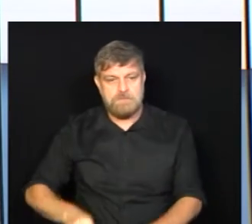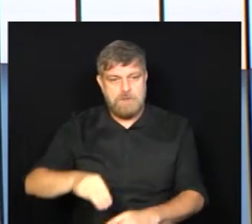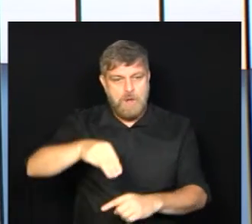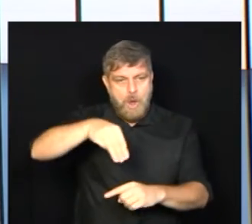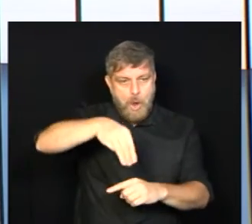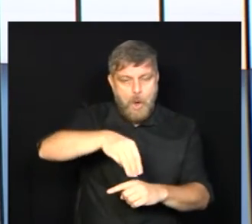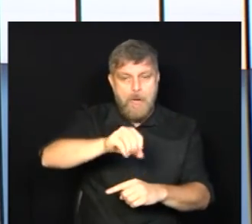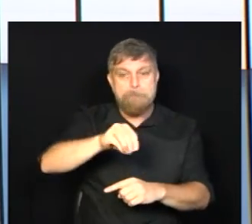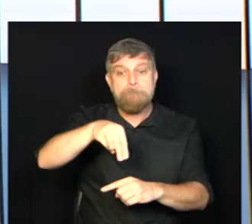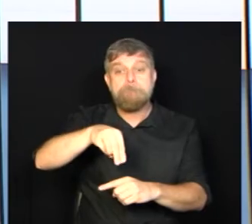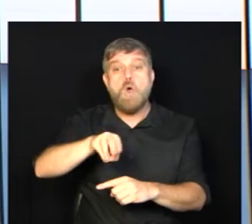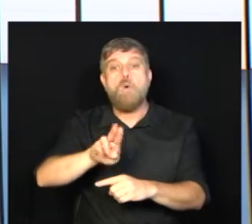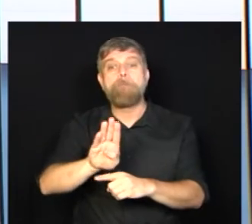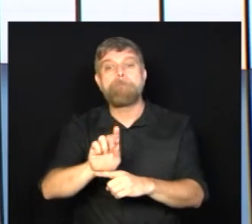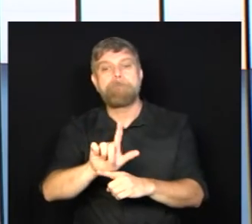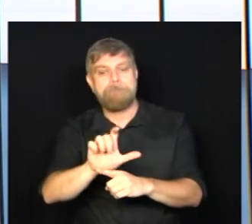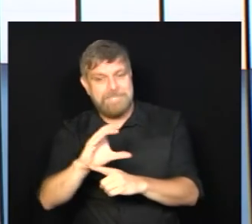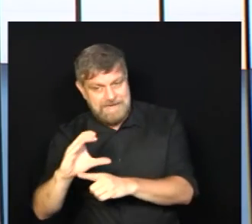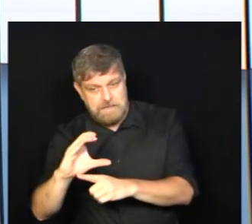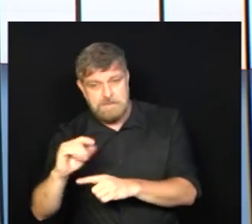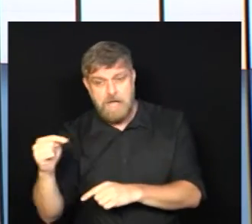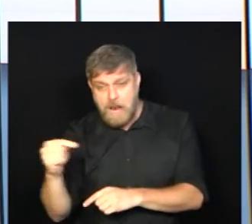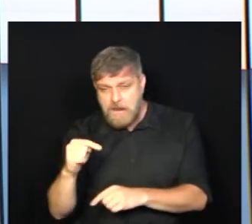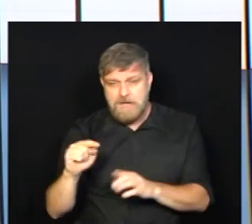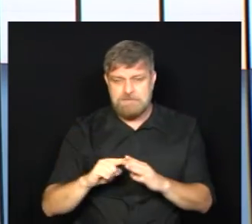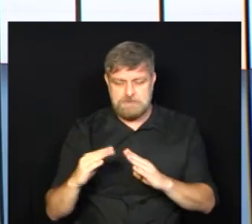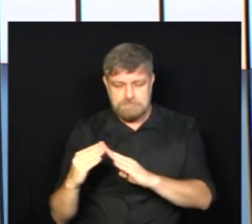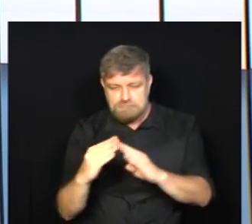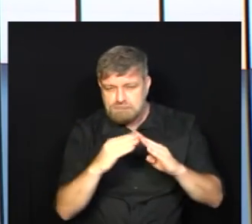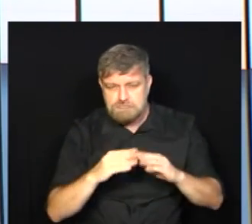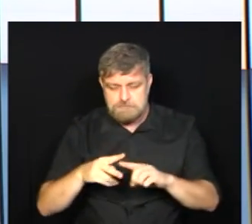aqui na cidade de Campinas, porque lá será feito o